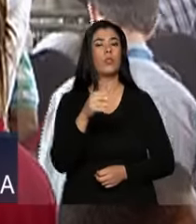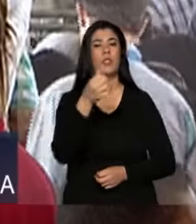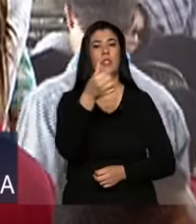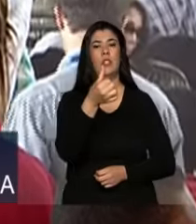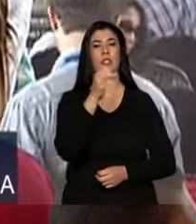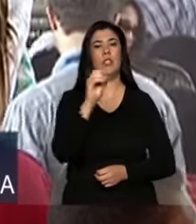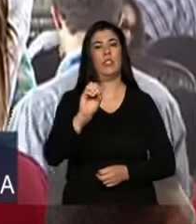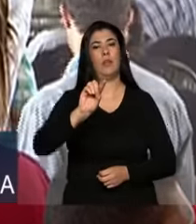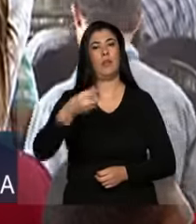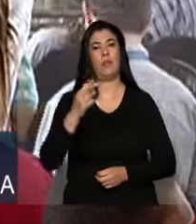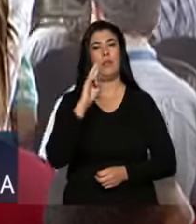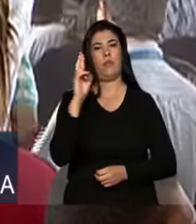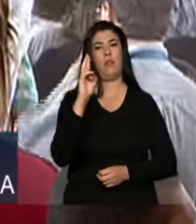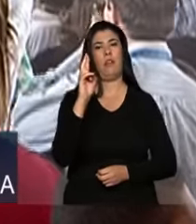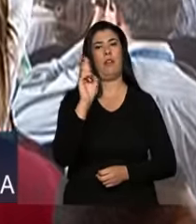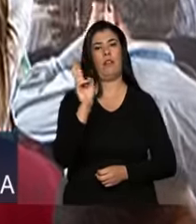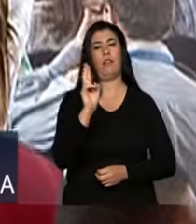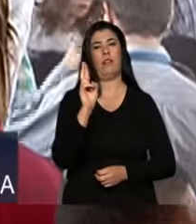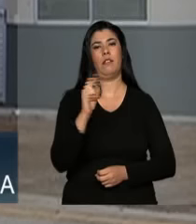R$ 60 mil cada unidade.